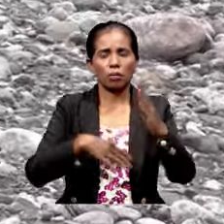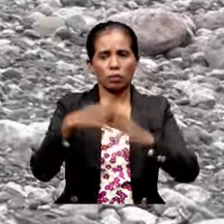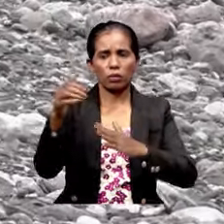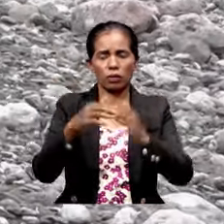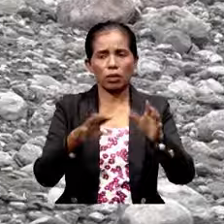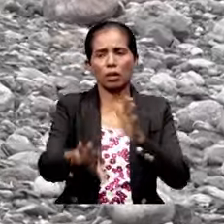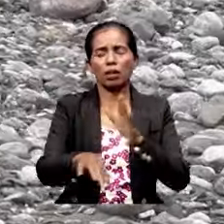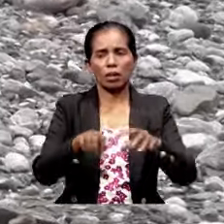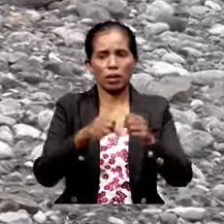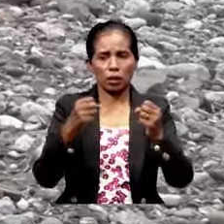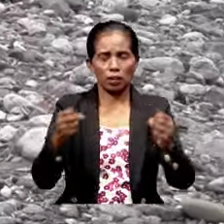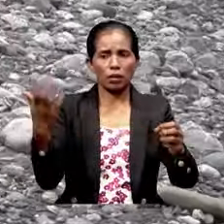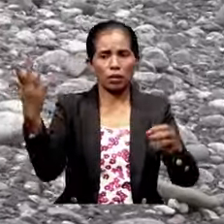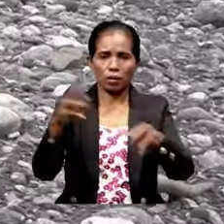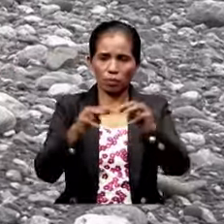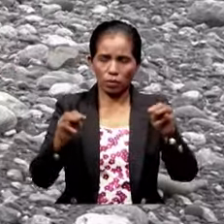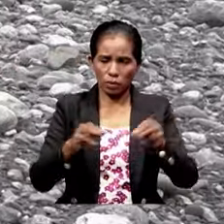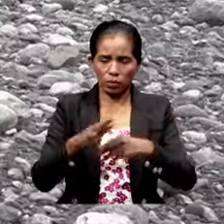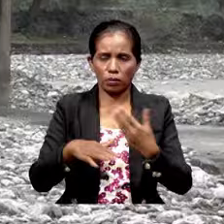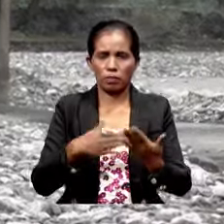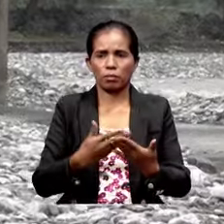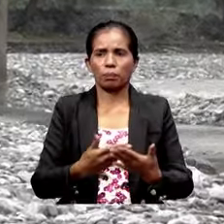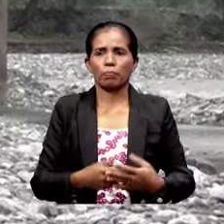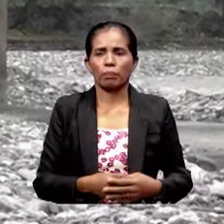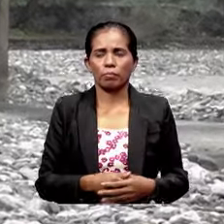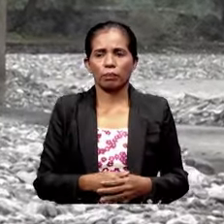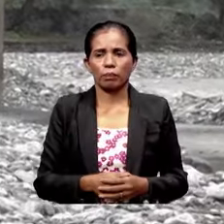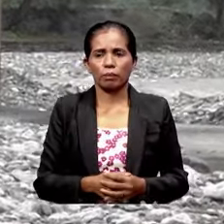nestragos ia cada município. Laura Xavier, Lamberto da Silva, GMN.